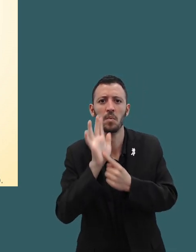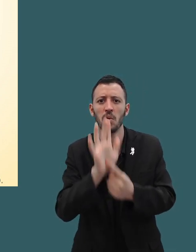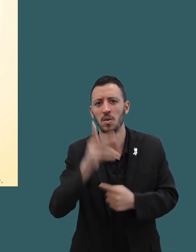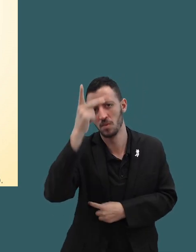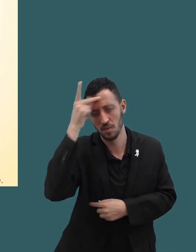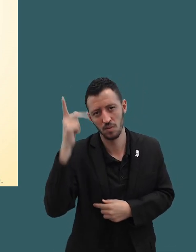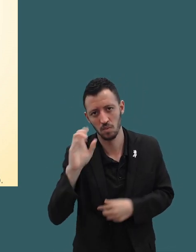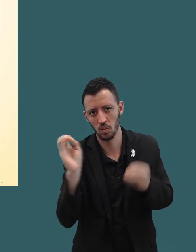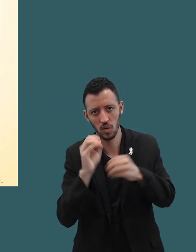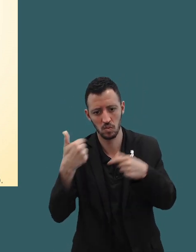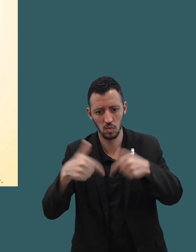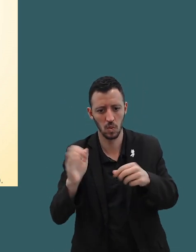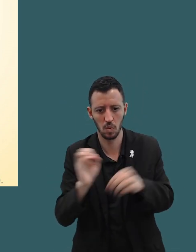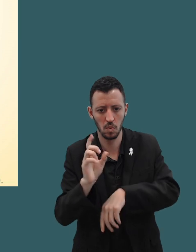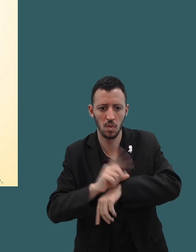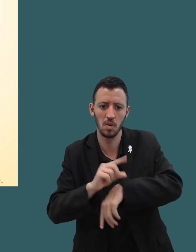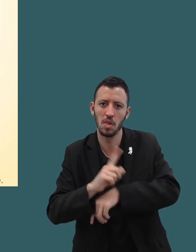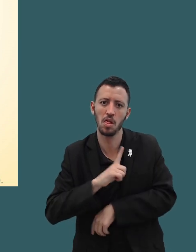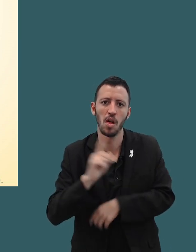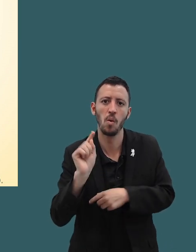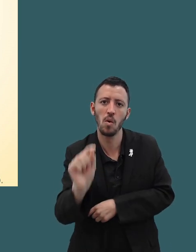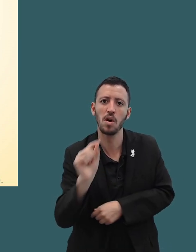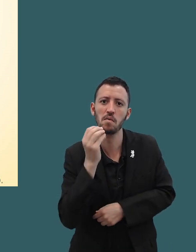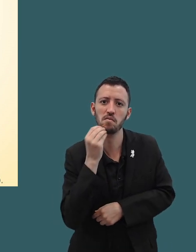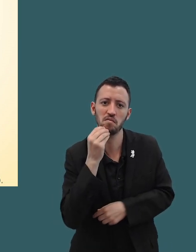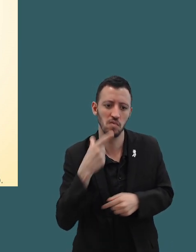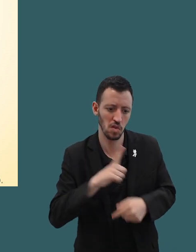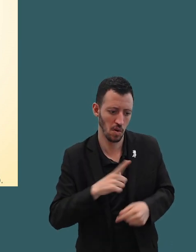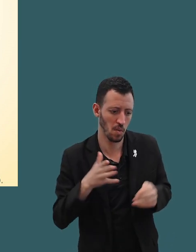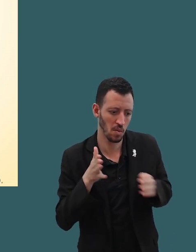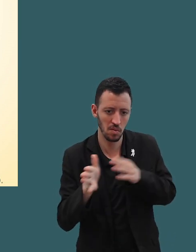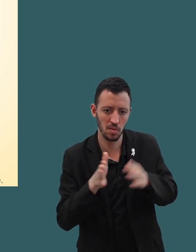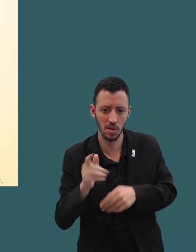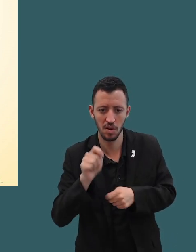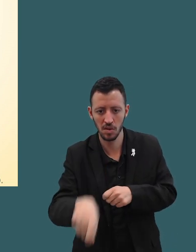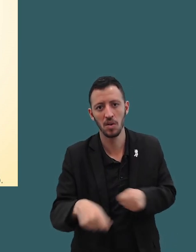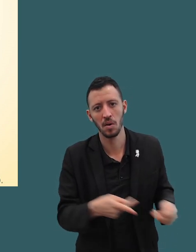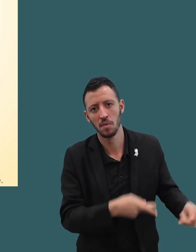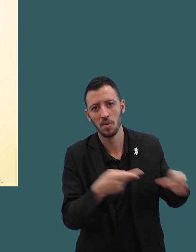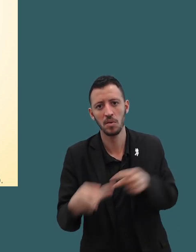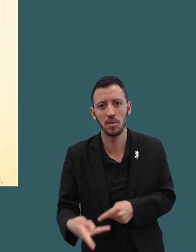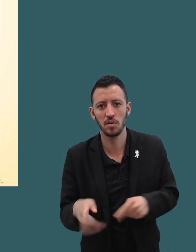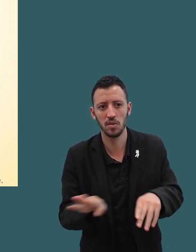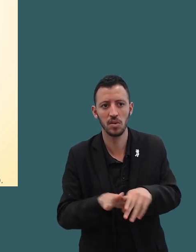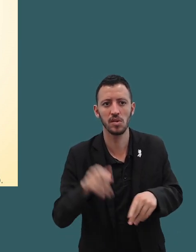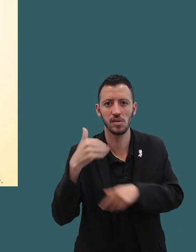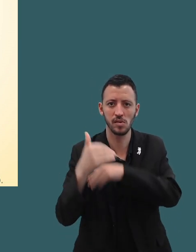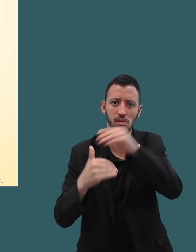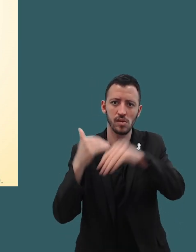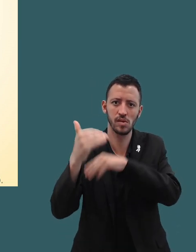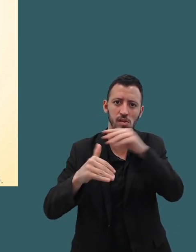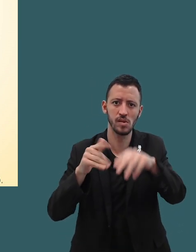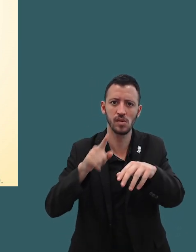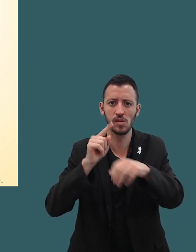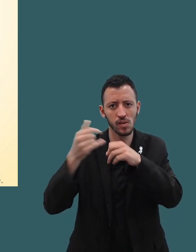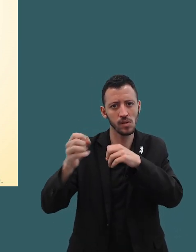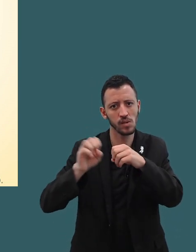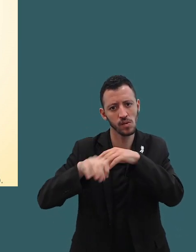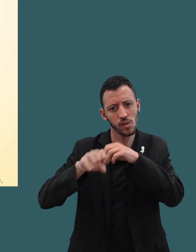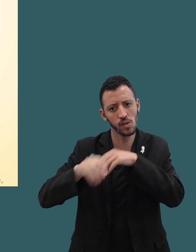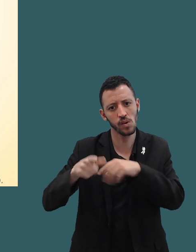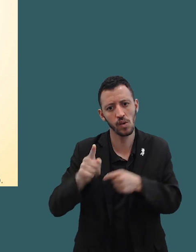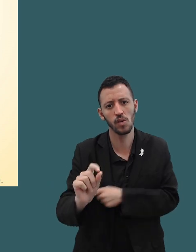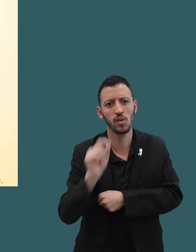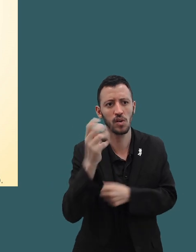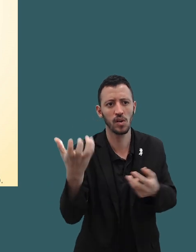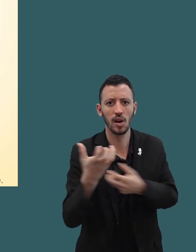pessoas que não tiveram, em algum momento, a oportunidade de ter acesso a participar desses processos de formação e de